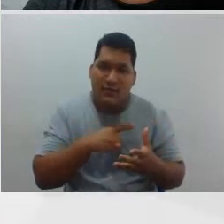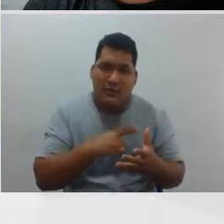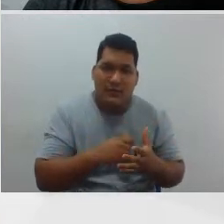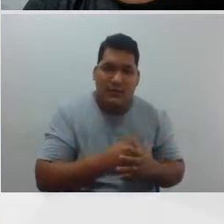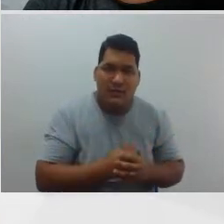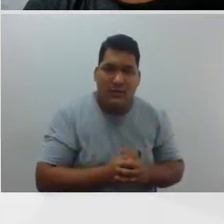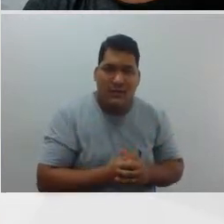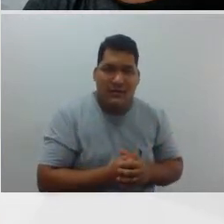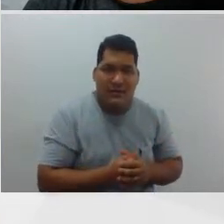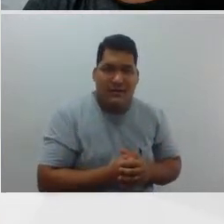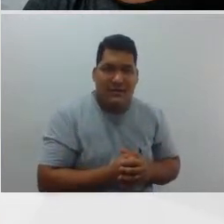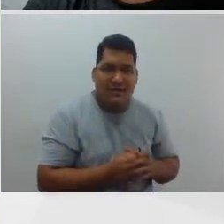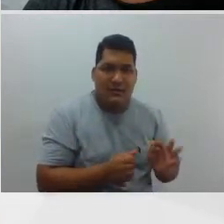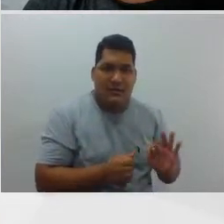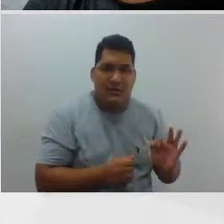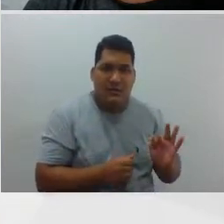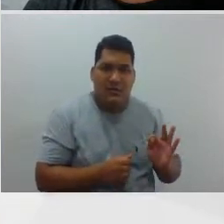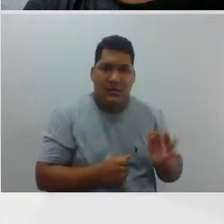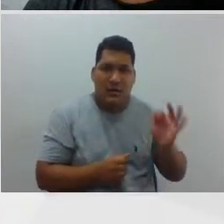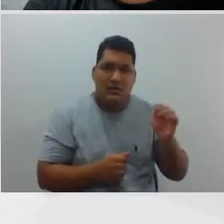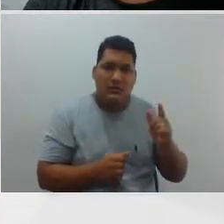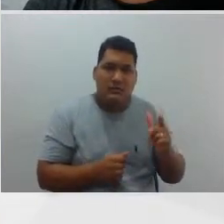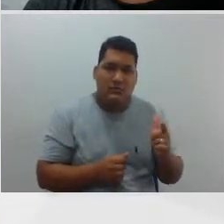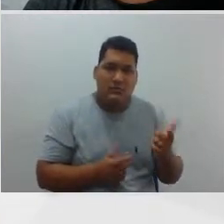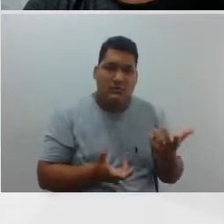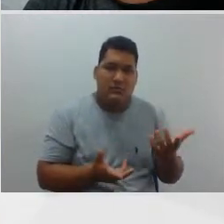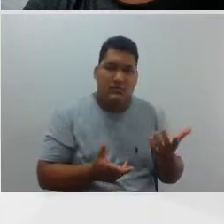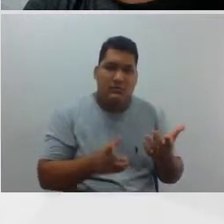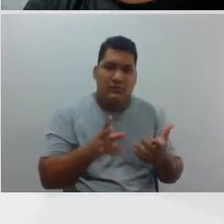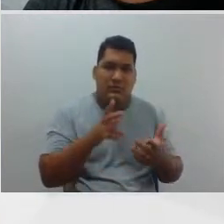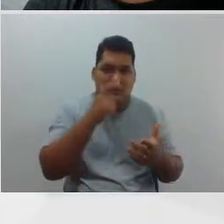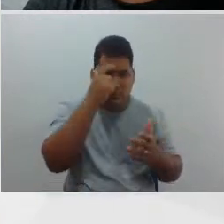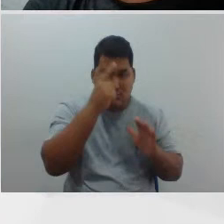técnicas de inteligência artificial para classificar